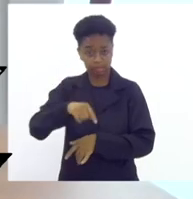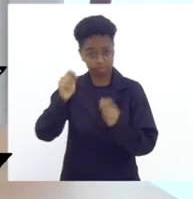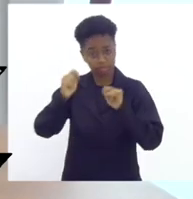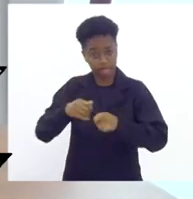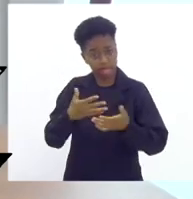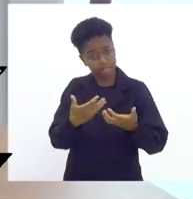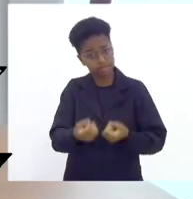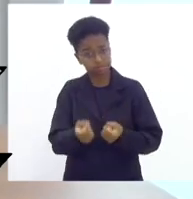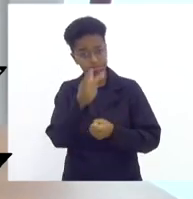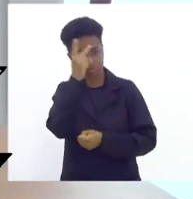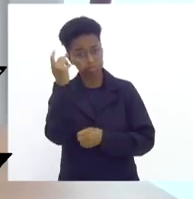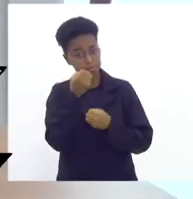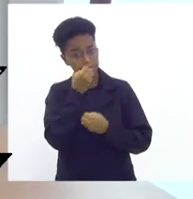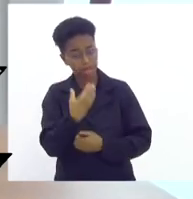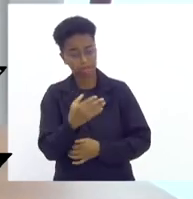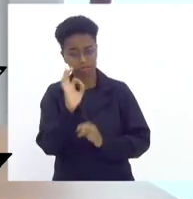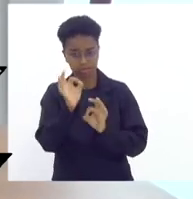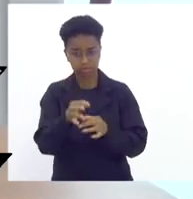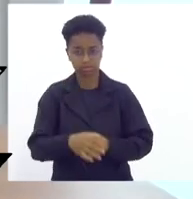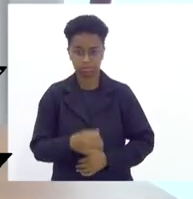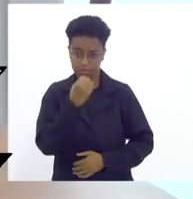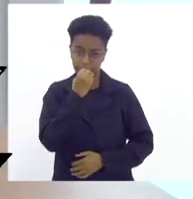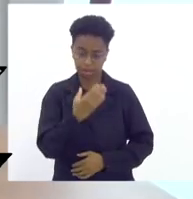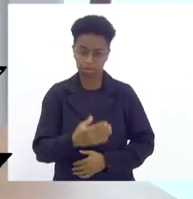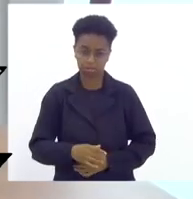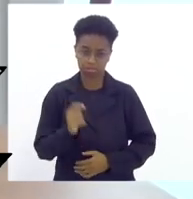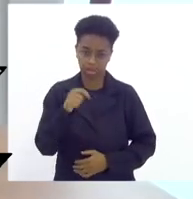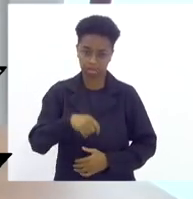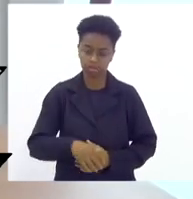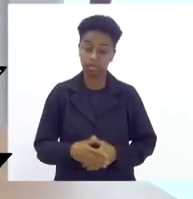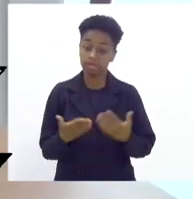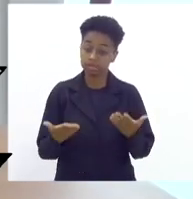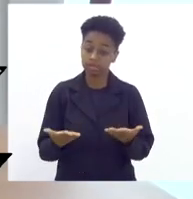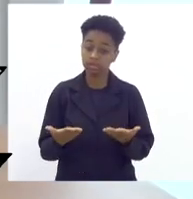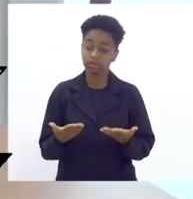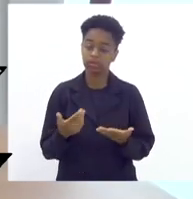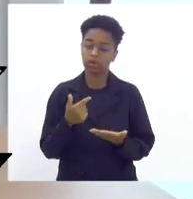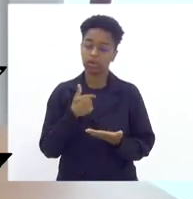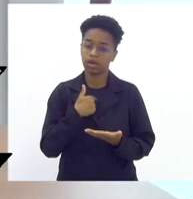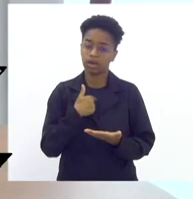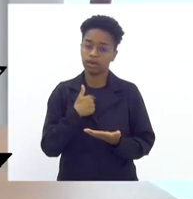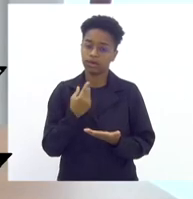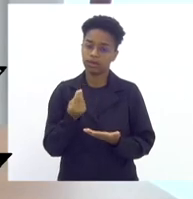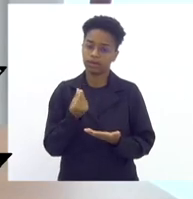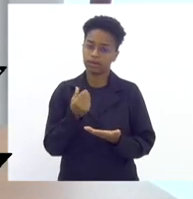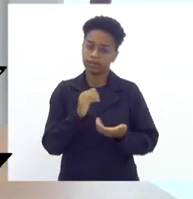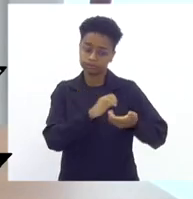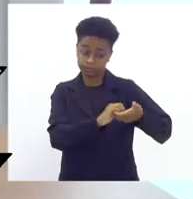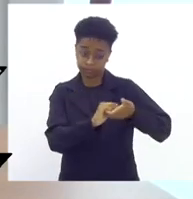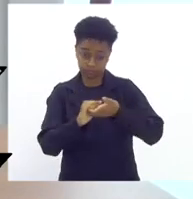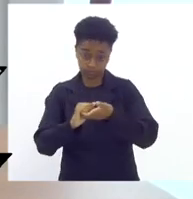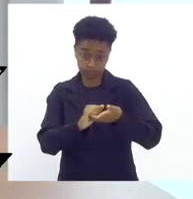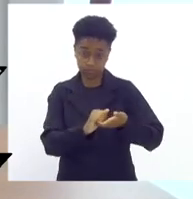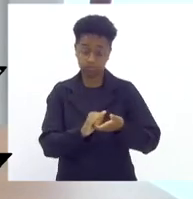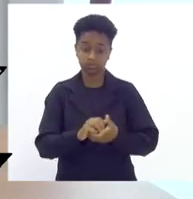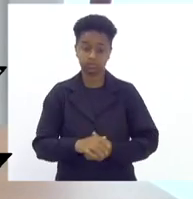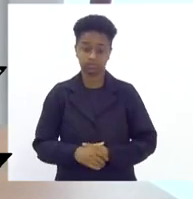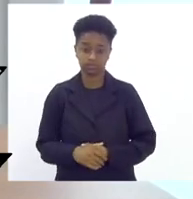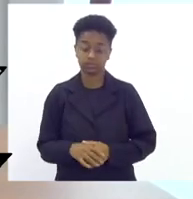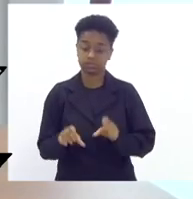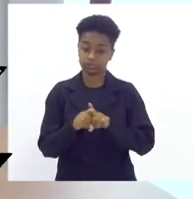e receber bem muito bem né então fica aí o meu minha saudação assim essas questões